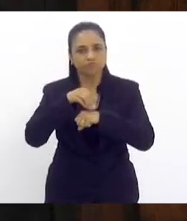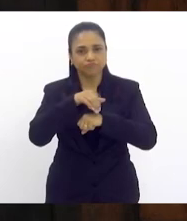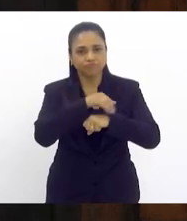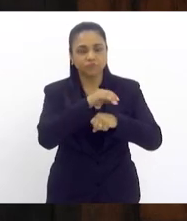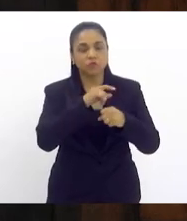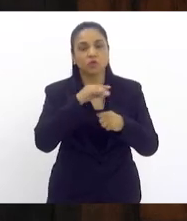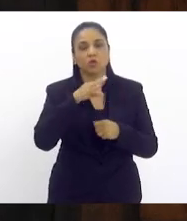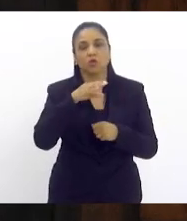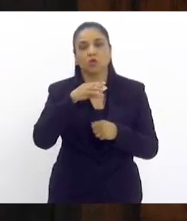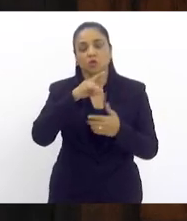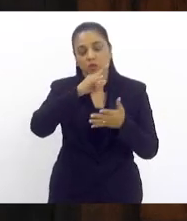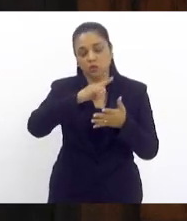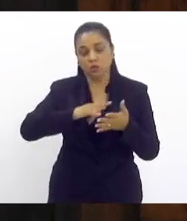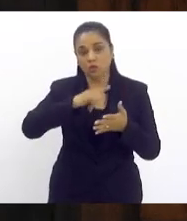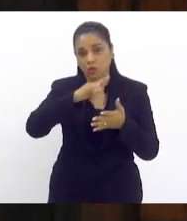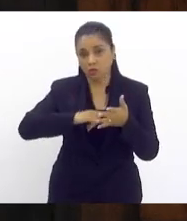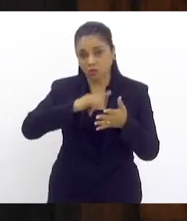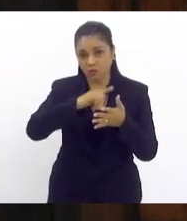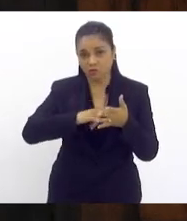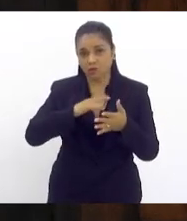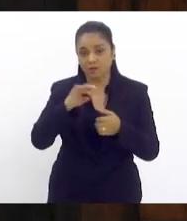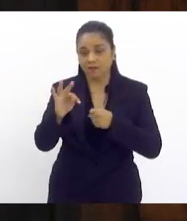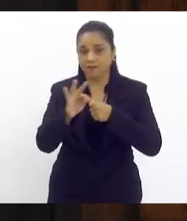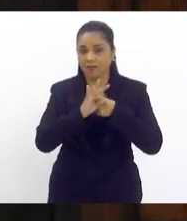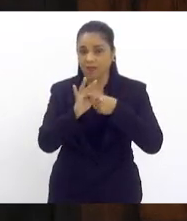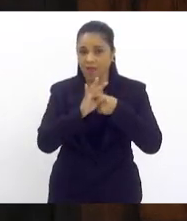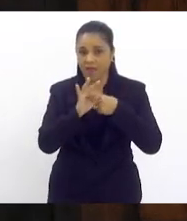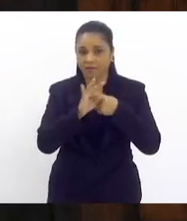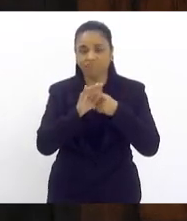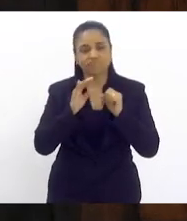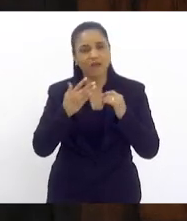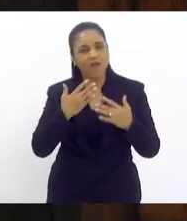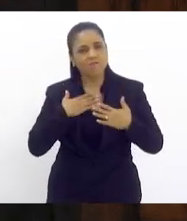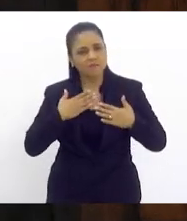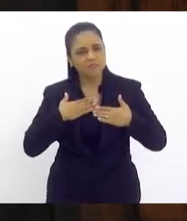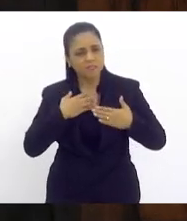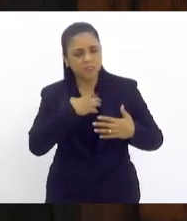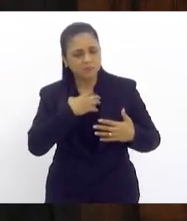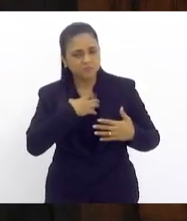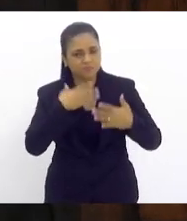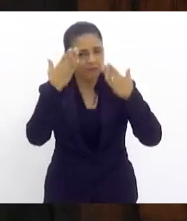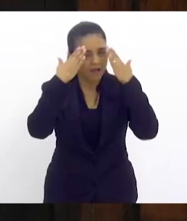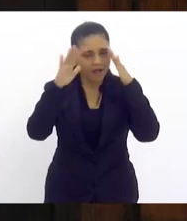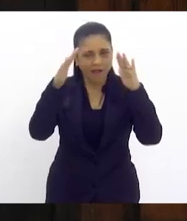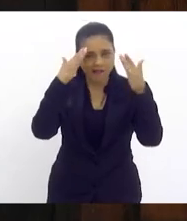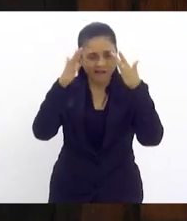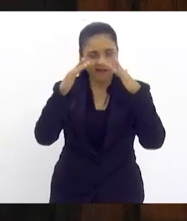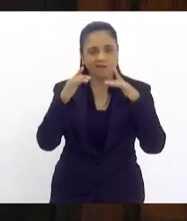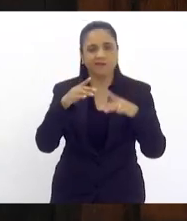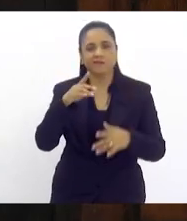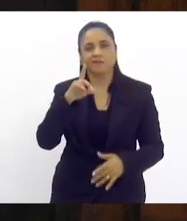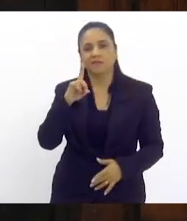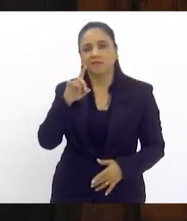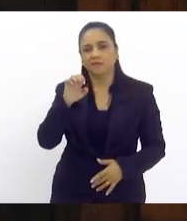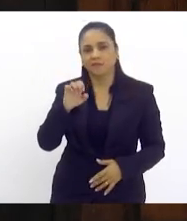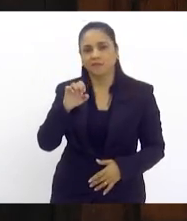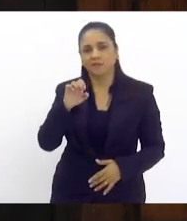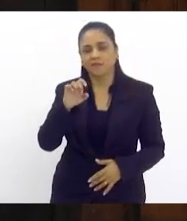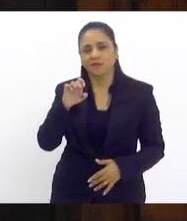todos os deputados e deputadas, e dizer da alegria de ver a Defensoria aplaudindo também a